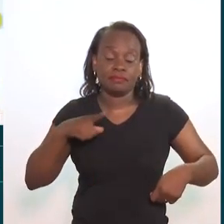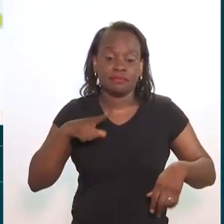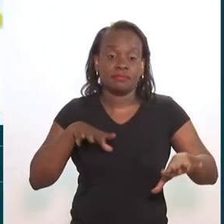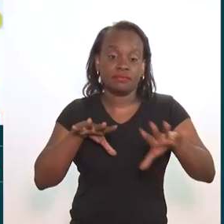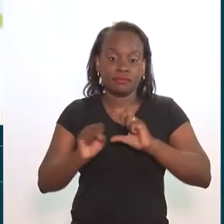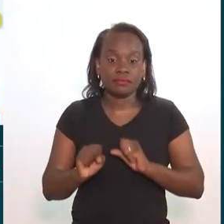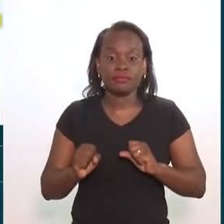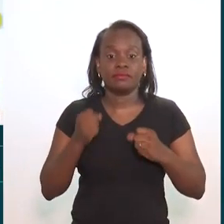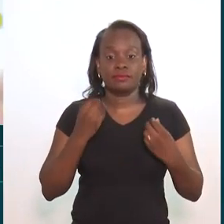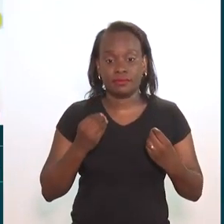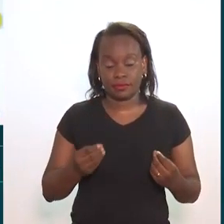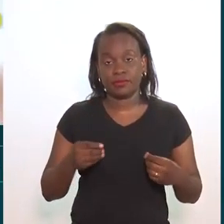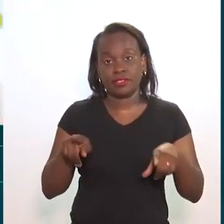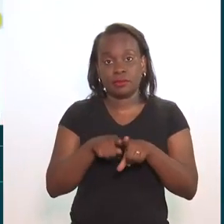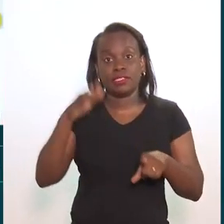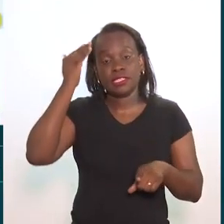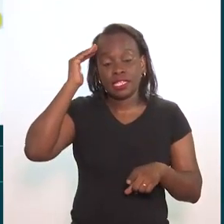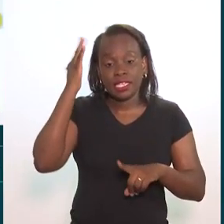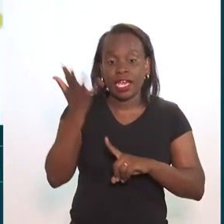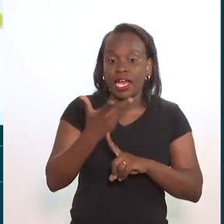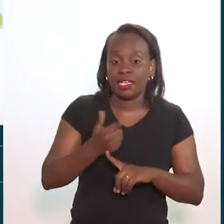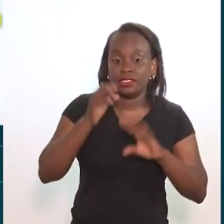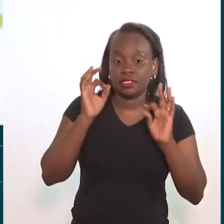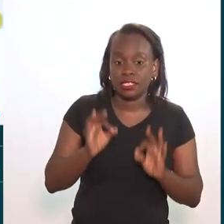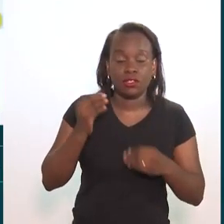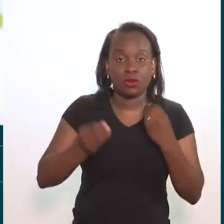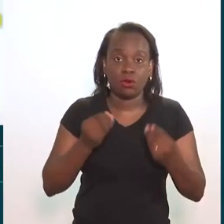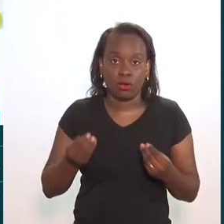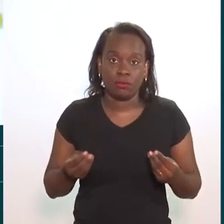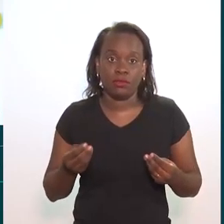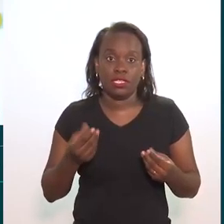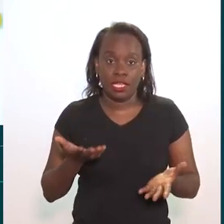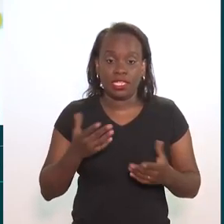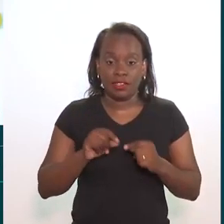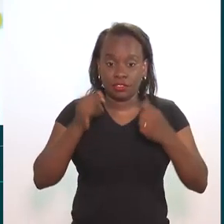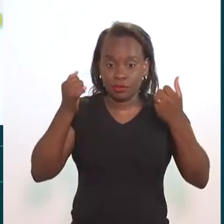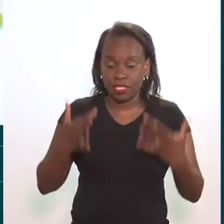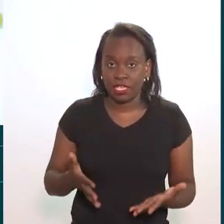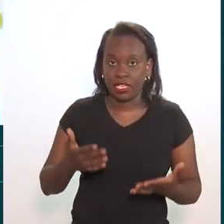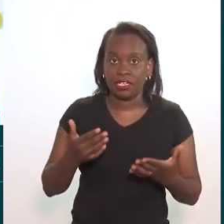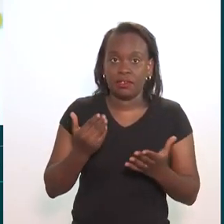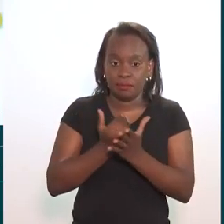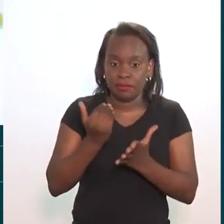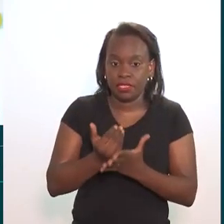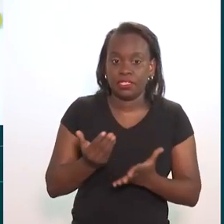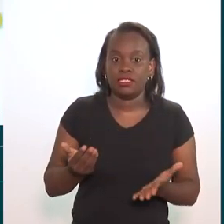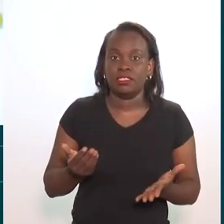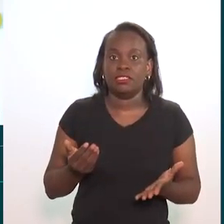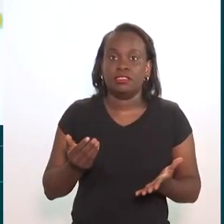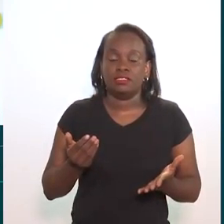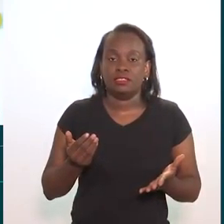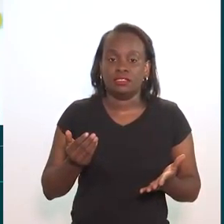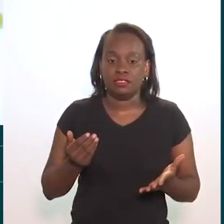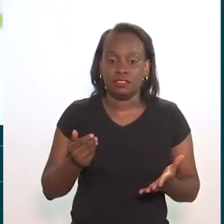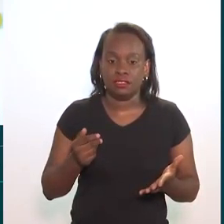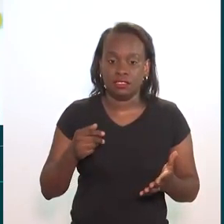essa formação para poder, inclusive, entender a arte do jeito que a Renata falou. Inclusive, ela quer fazer um comentário sobre a